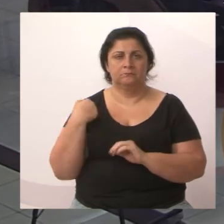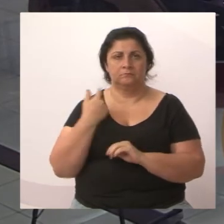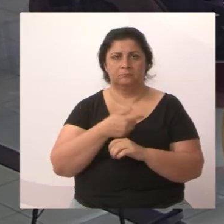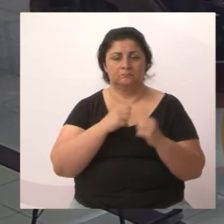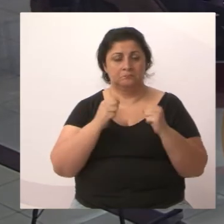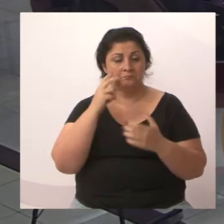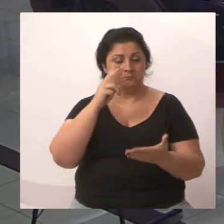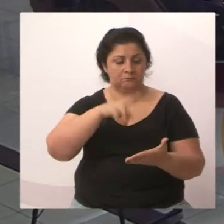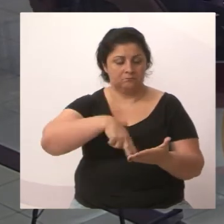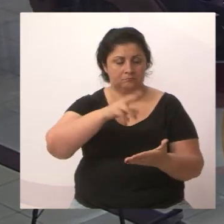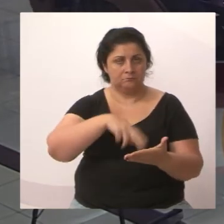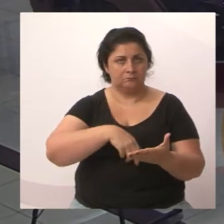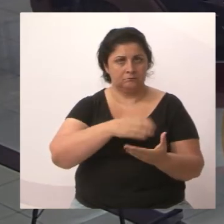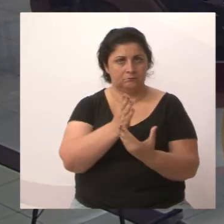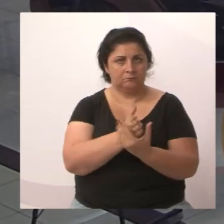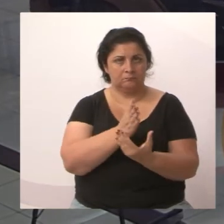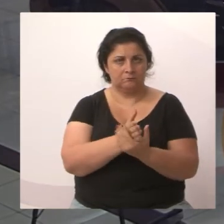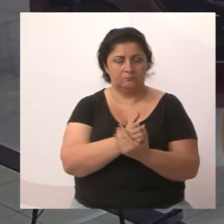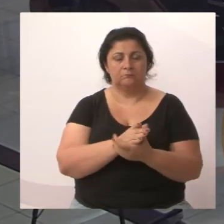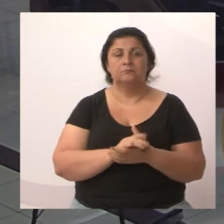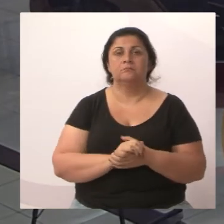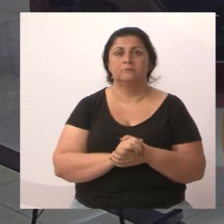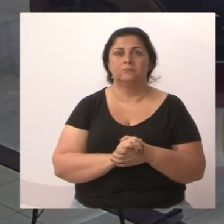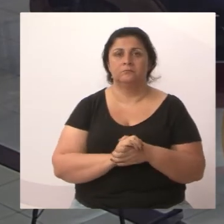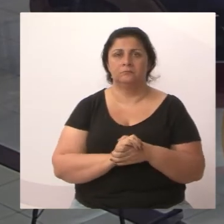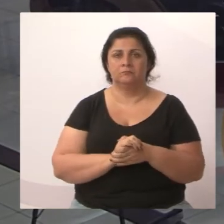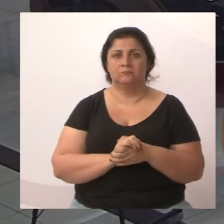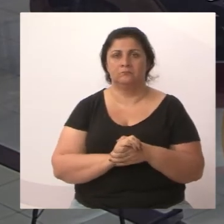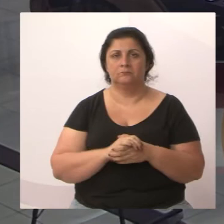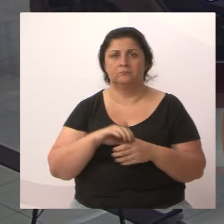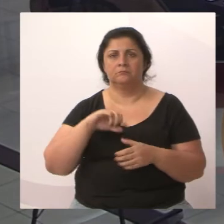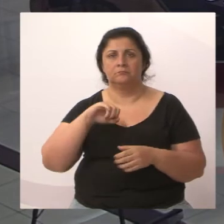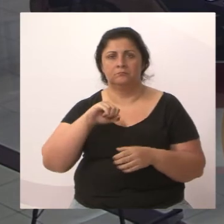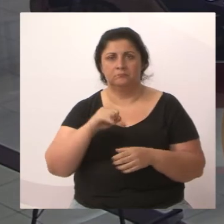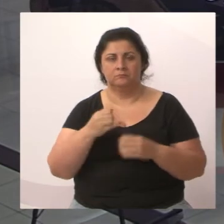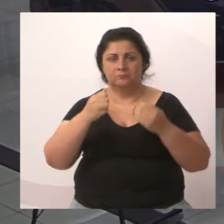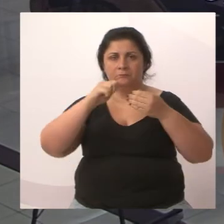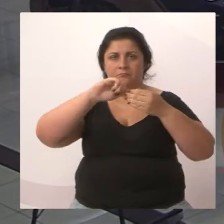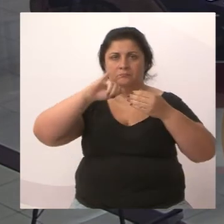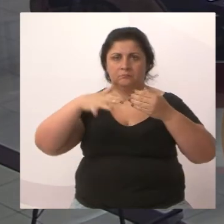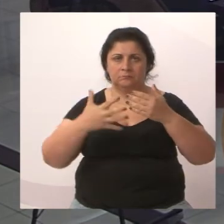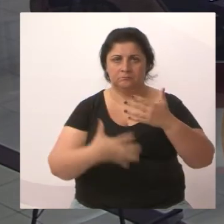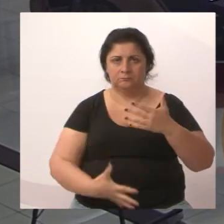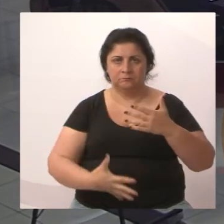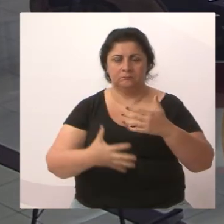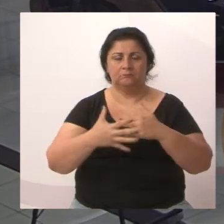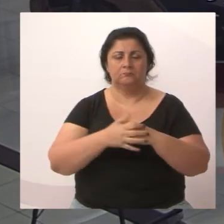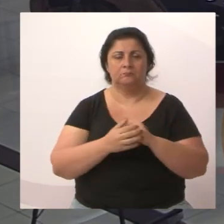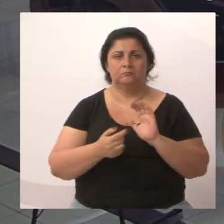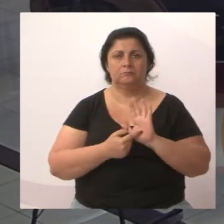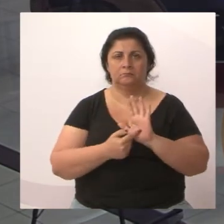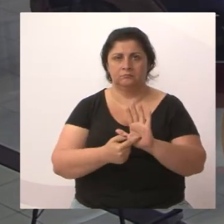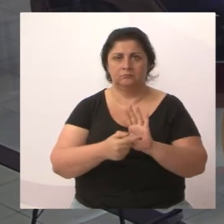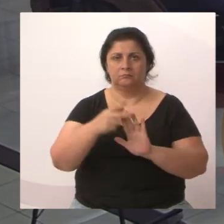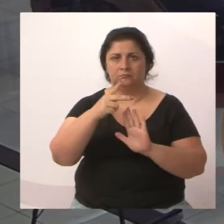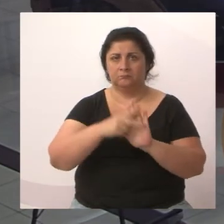aí o processo aí, mesmo fazendo uma justificativa ali que está aparecendo no projeto